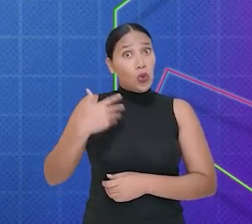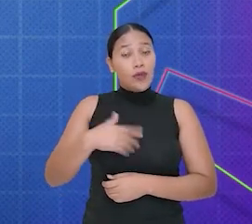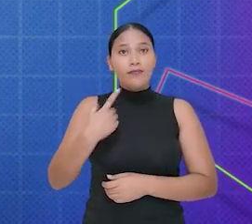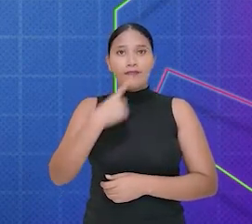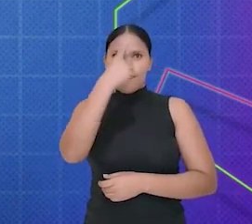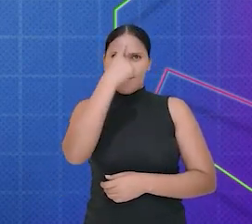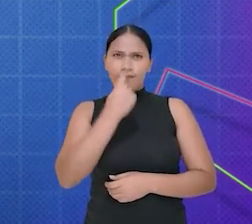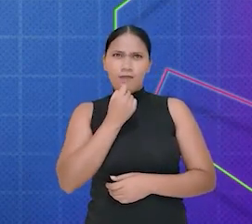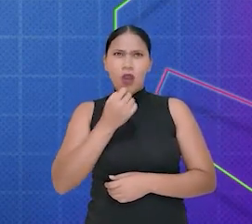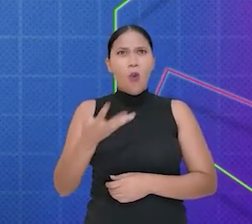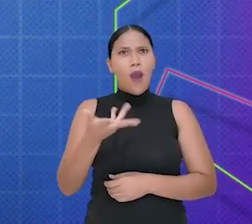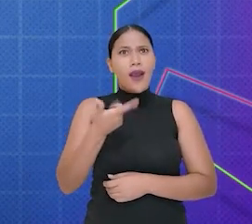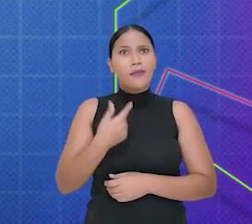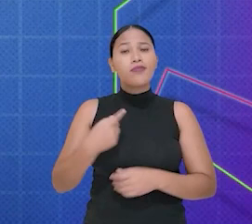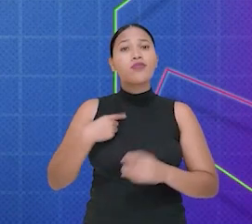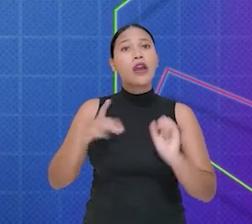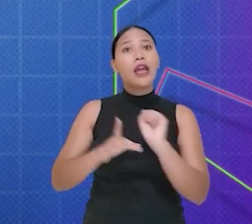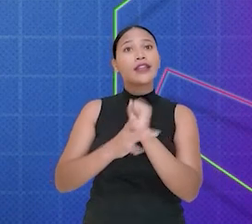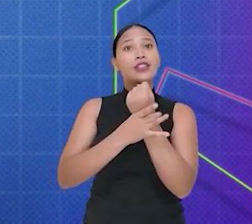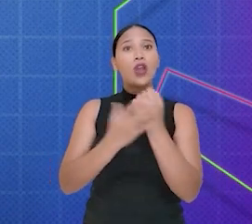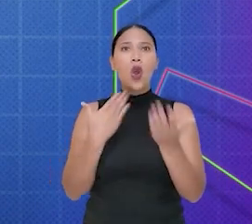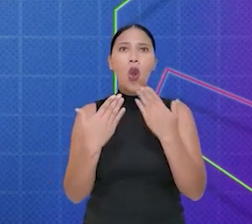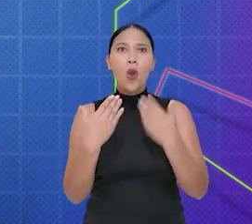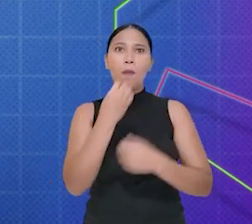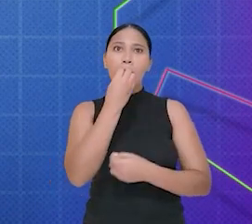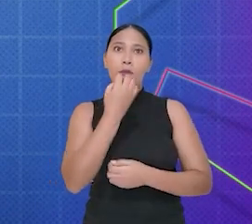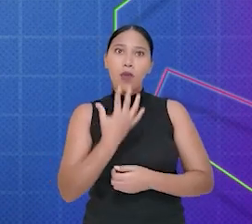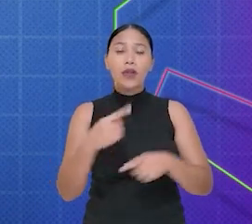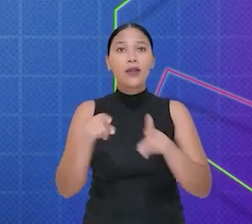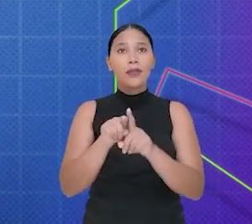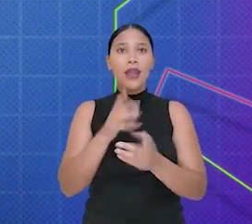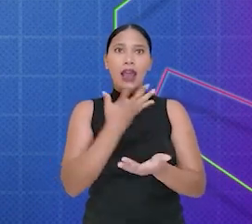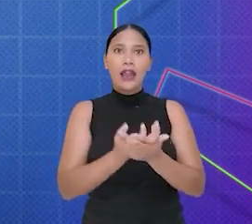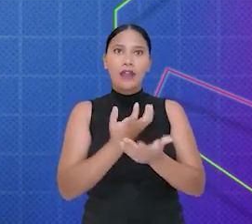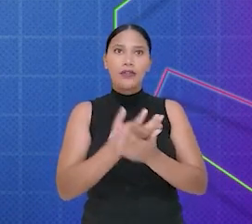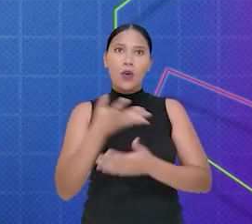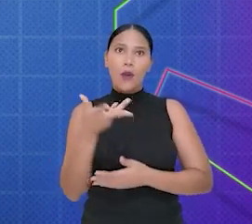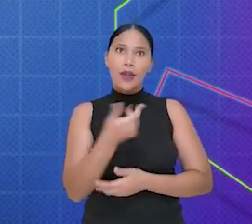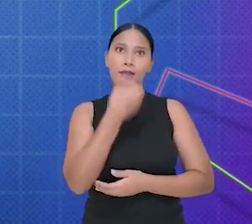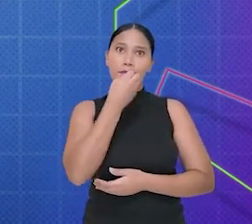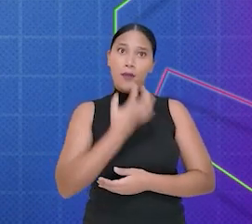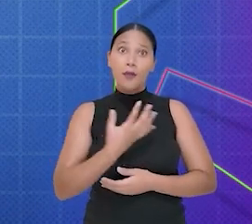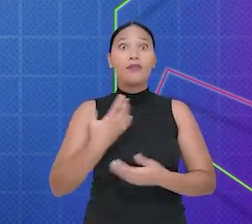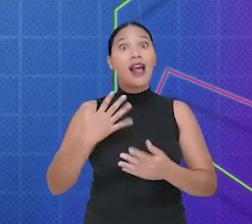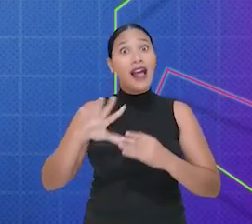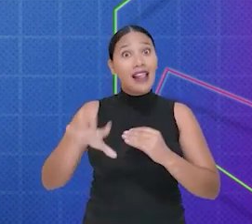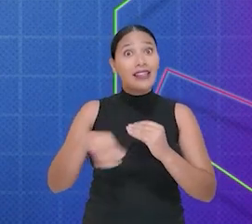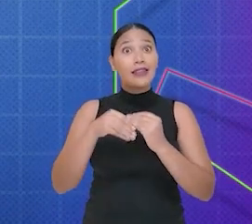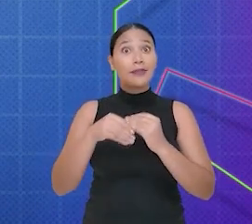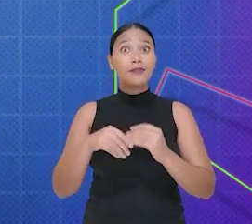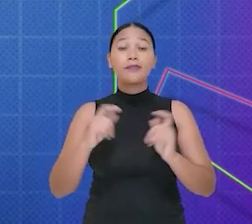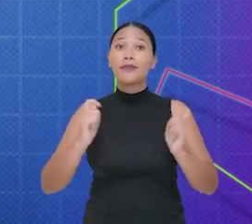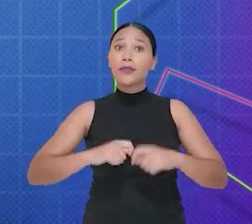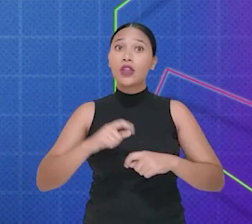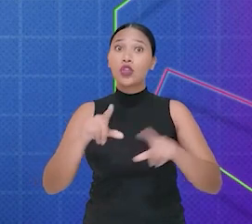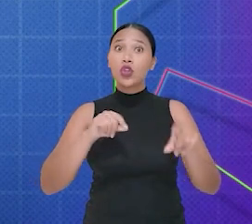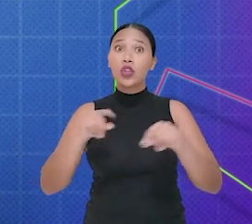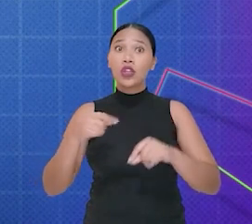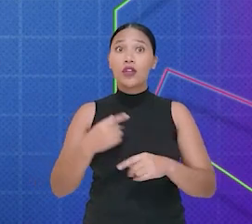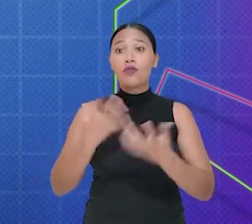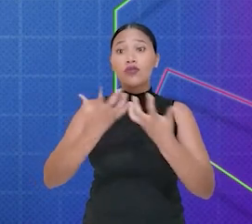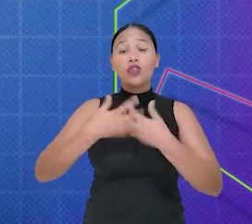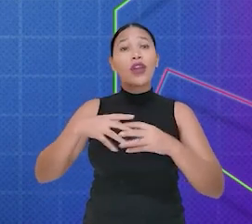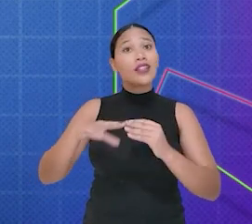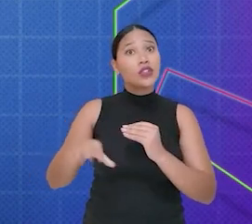boa resolução e qualidade de imagem para garantir boas conversas de vídeo e gravações de alta qualidade. Além disso, é